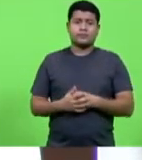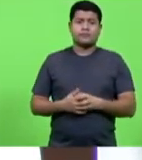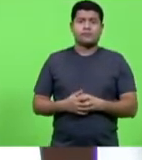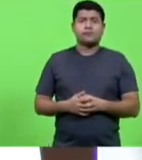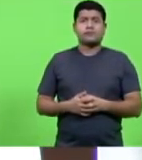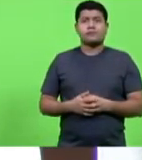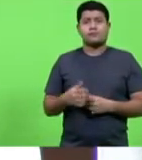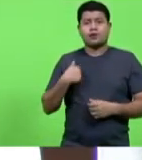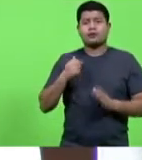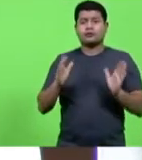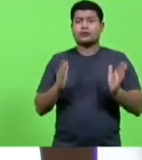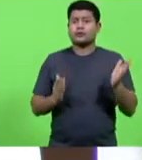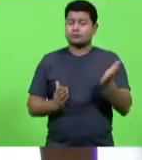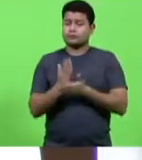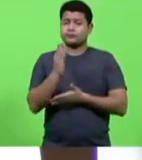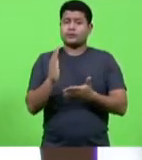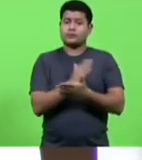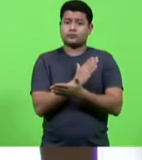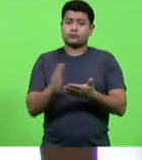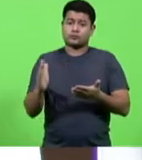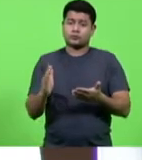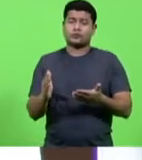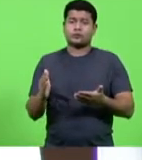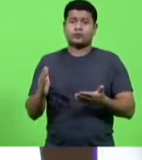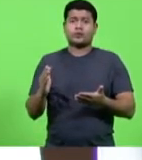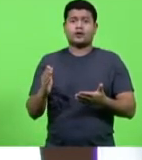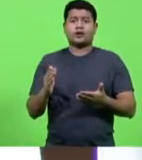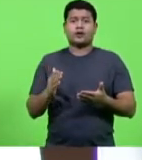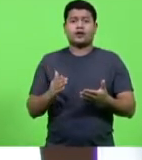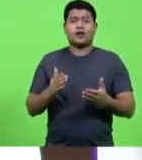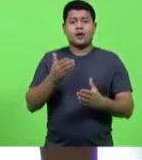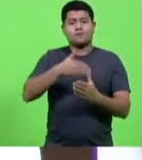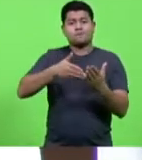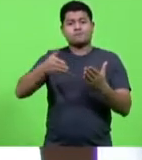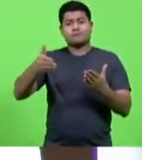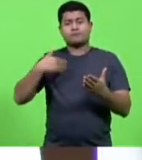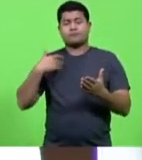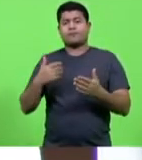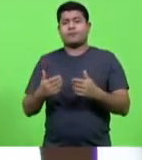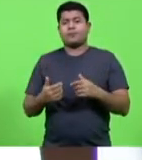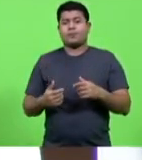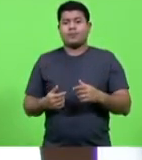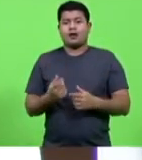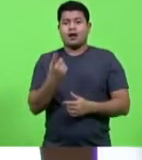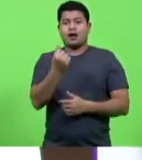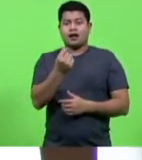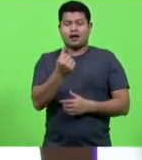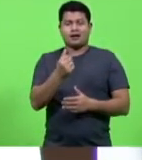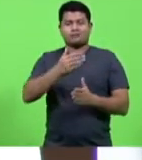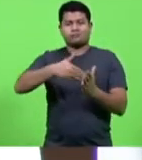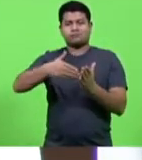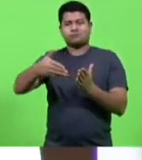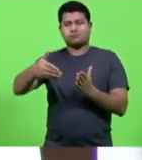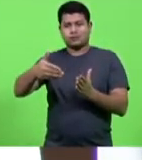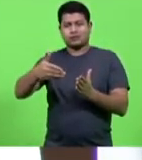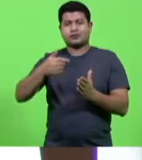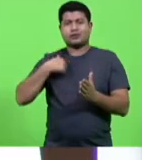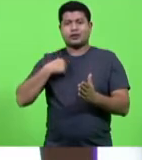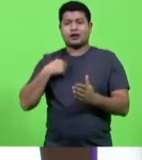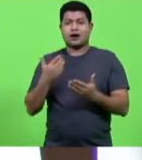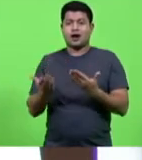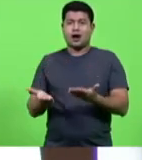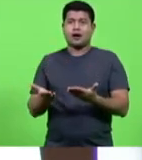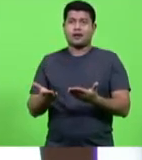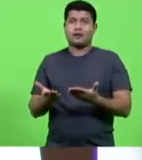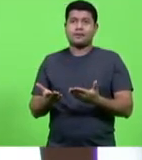já aprovei alguns financiamentos aqui, algumas linhas de crédito, que são daquelas, deputado Valdir Cobalcini,